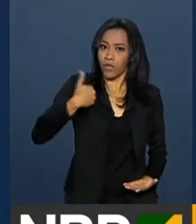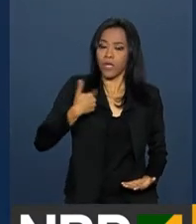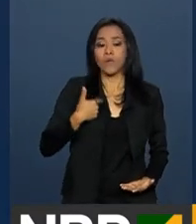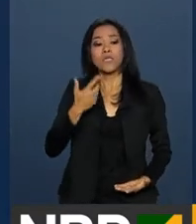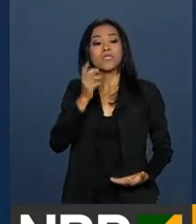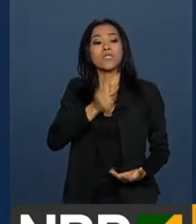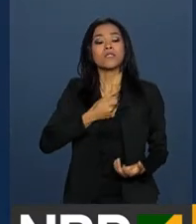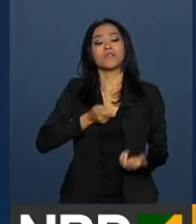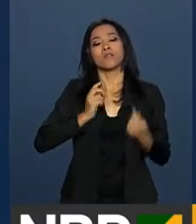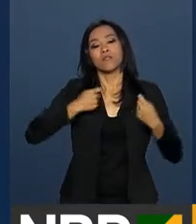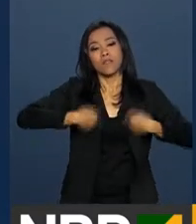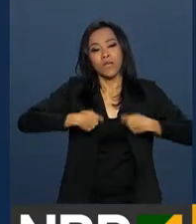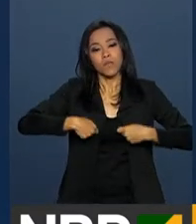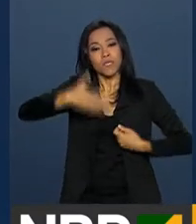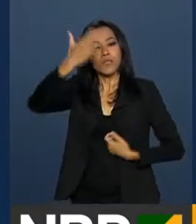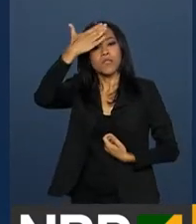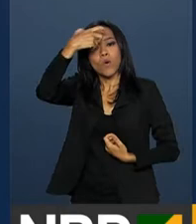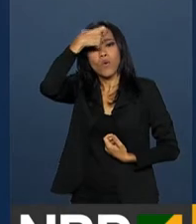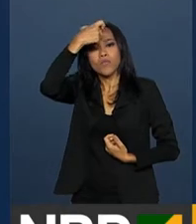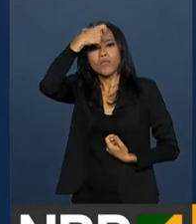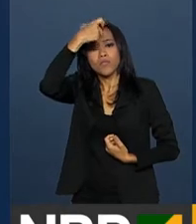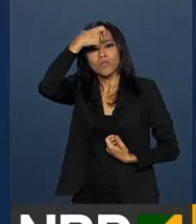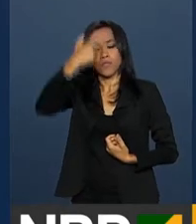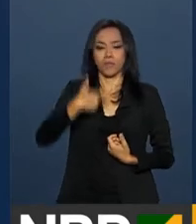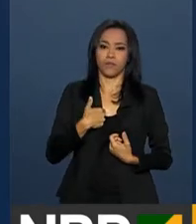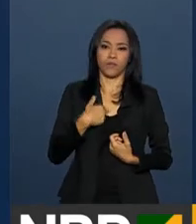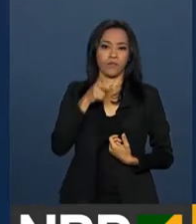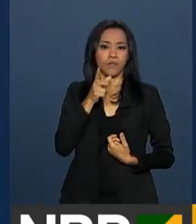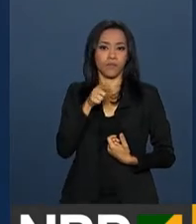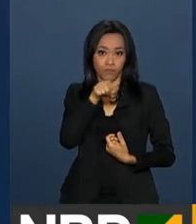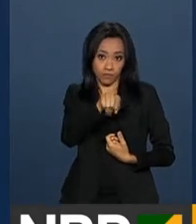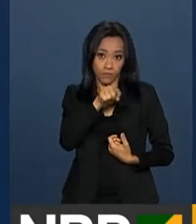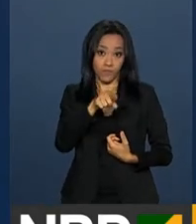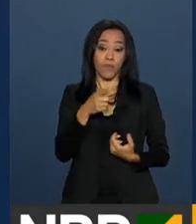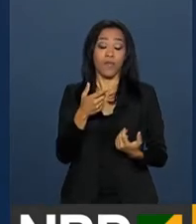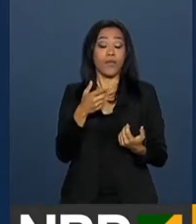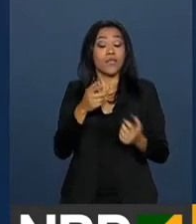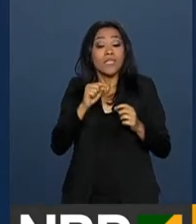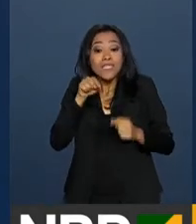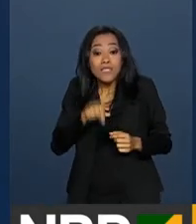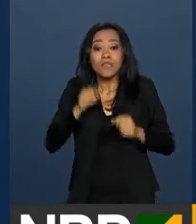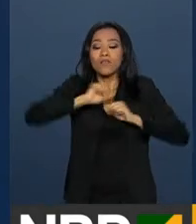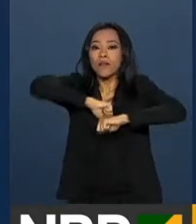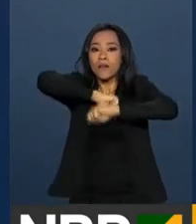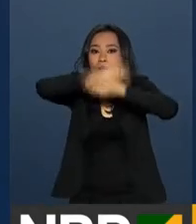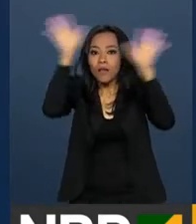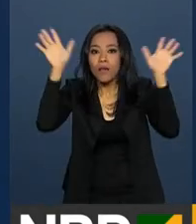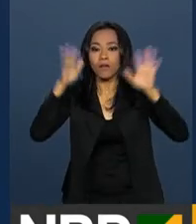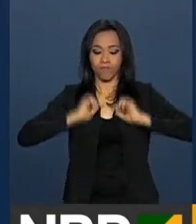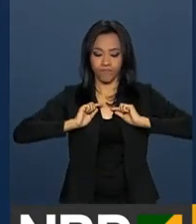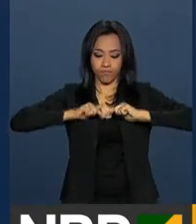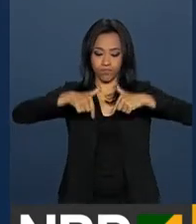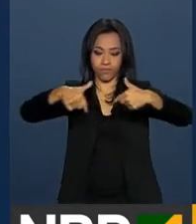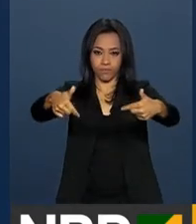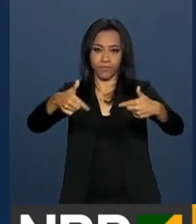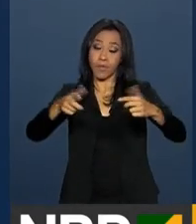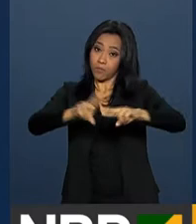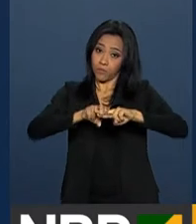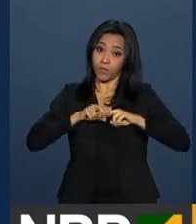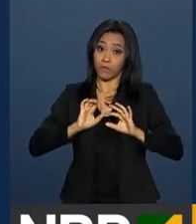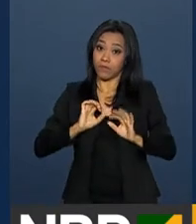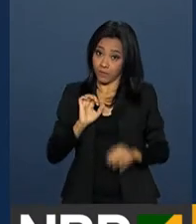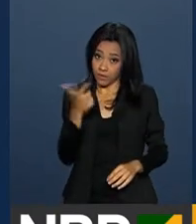estar convencido da causa. Quando estou convencido da causa, facilita muito o meu trabalho. E por isso, é